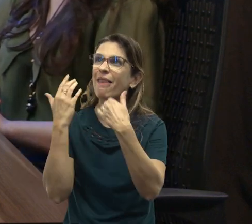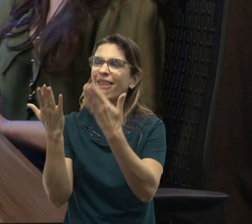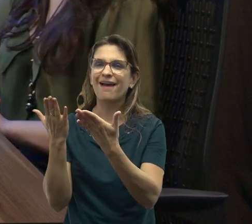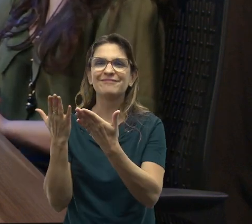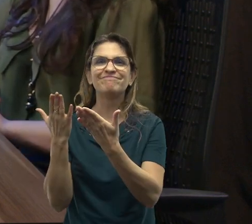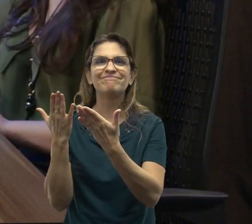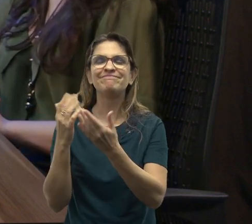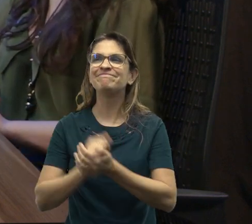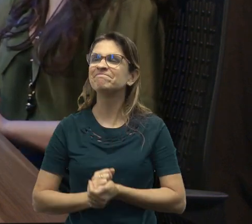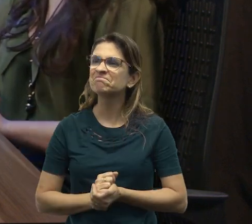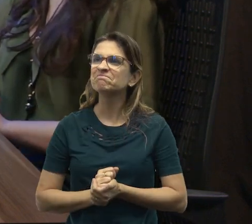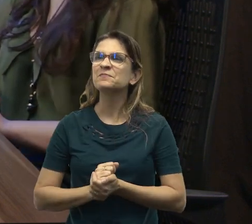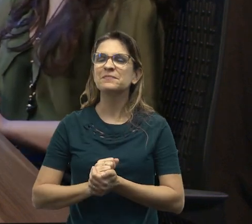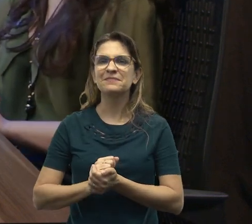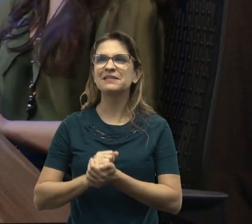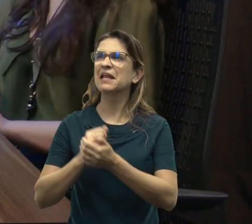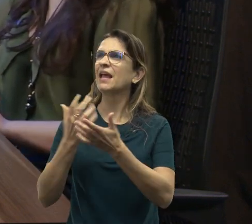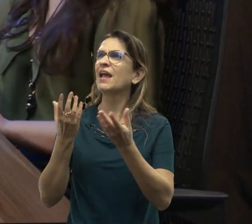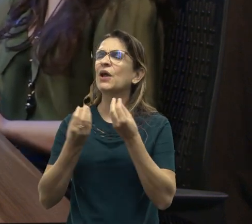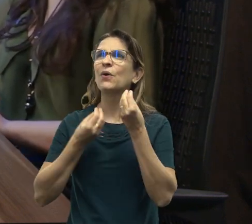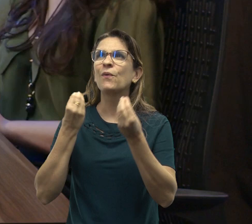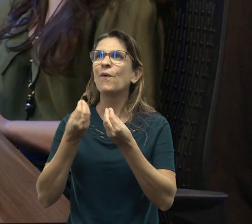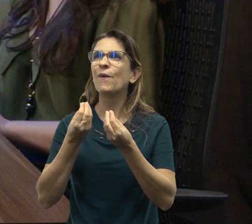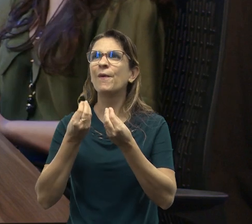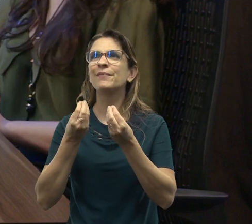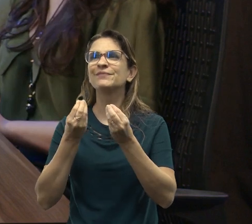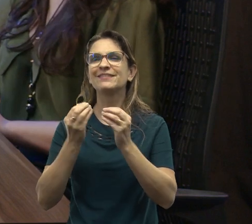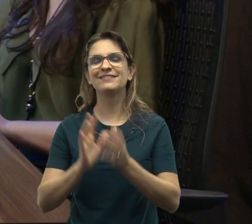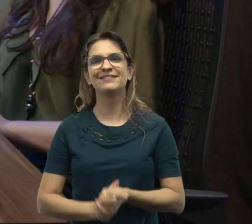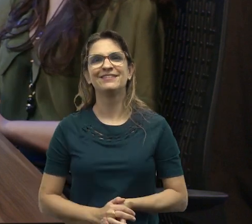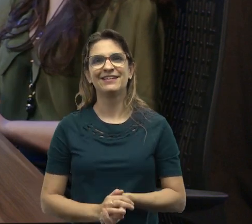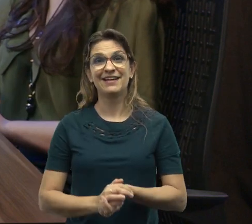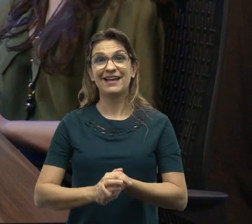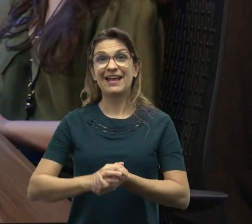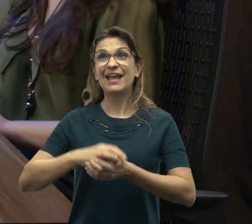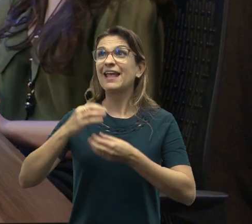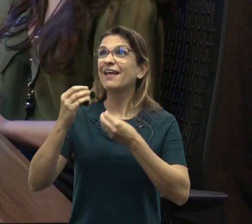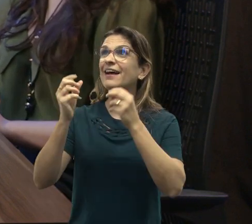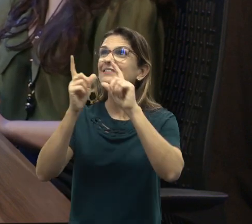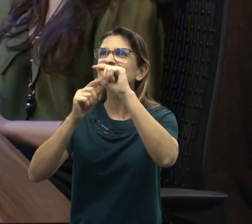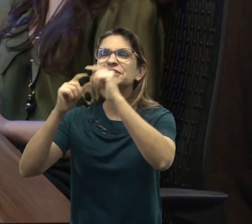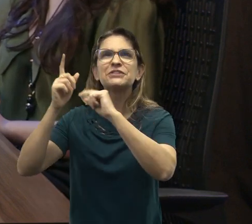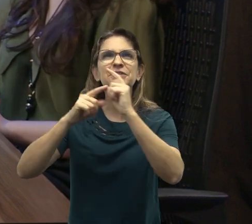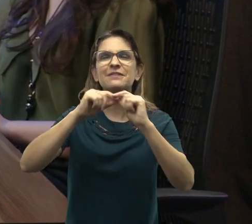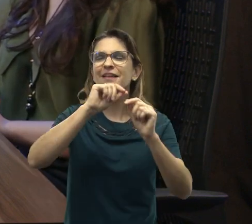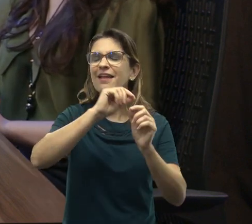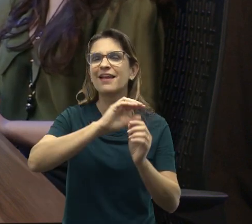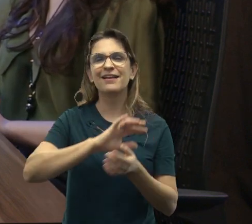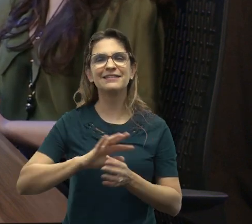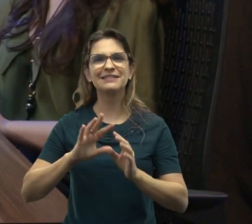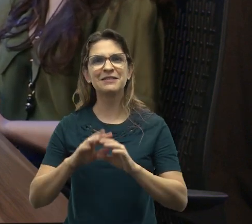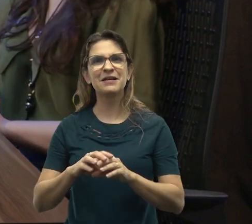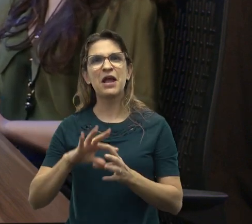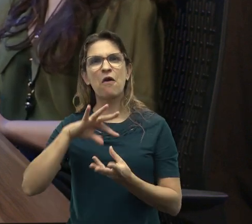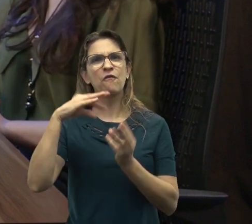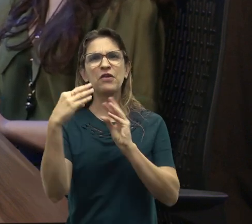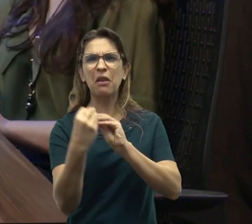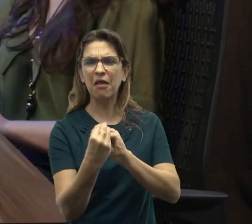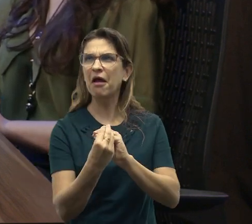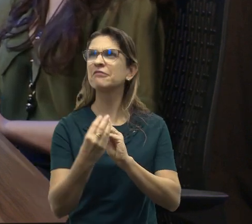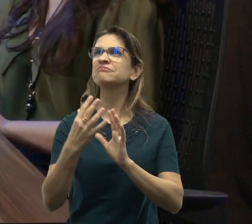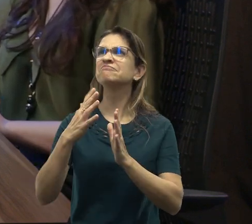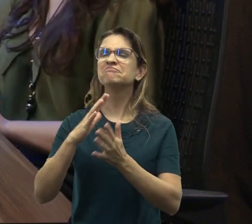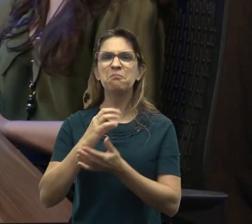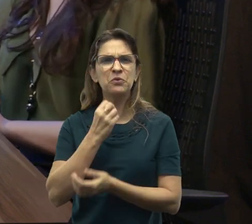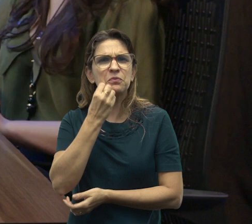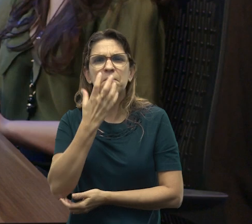ver a dimensão da Via Láctea lá numa aldeia à noite. Mas foi uma experiência maravilhosa. O povo africano